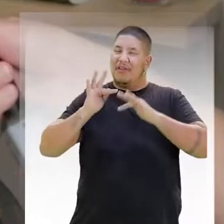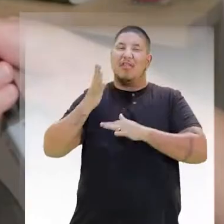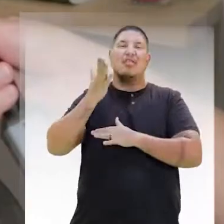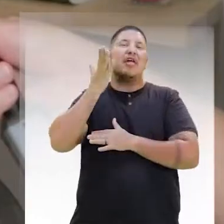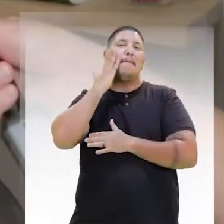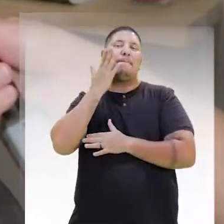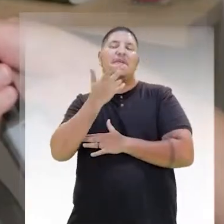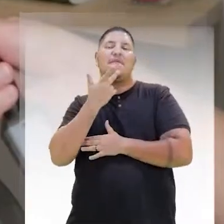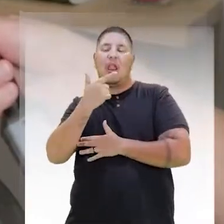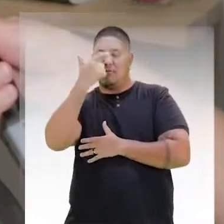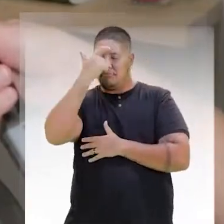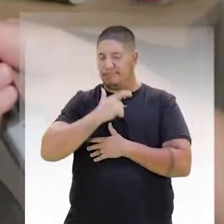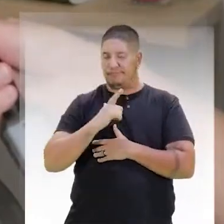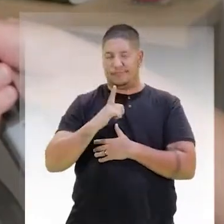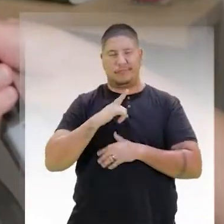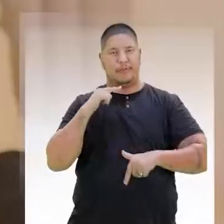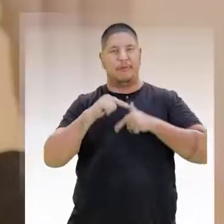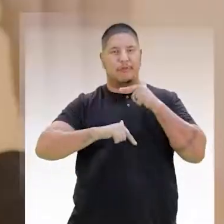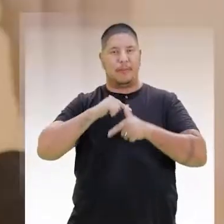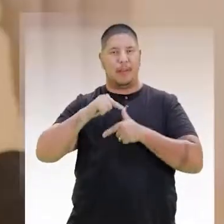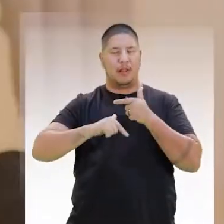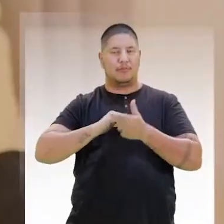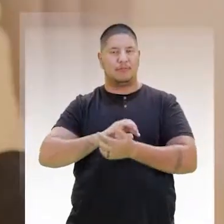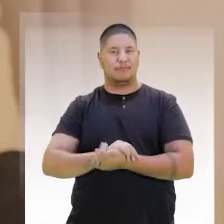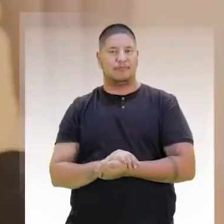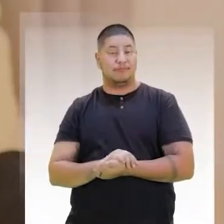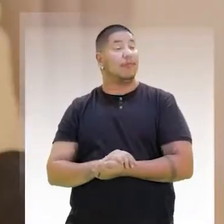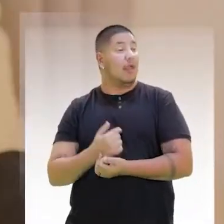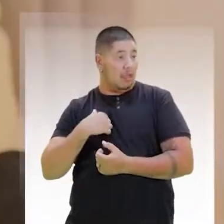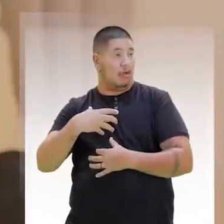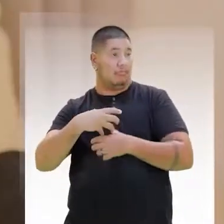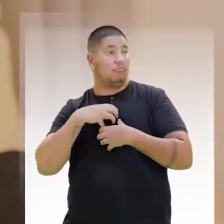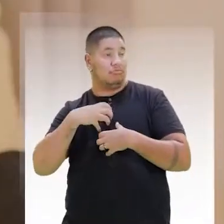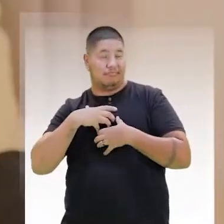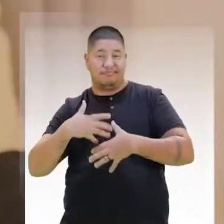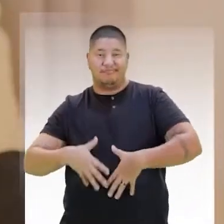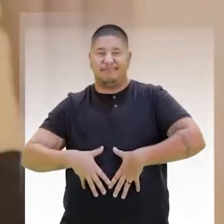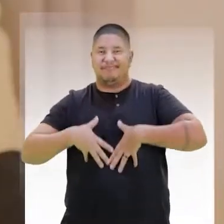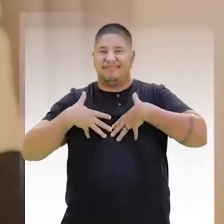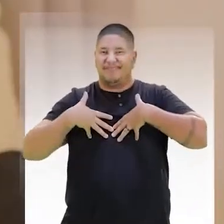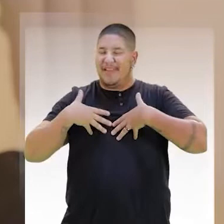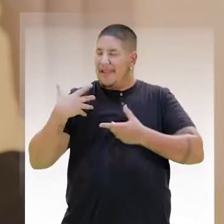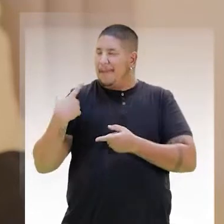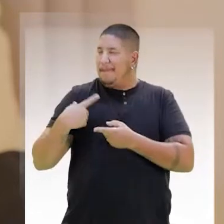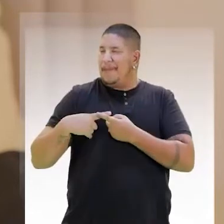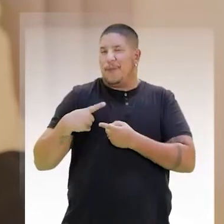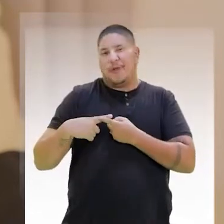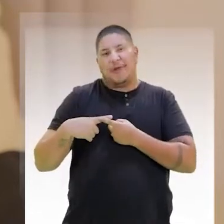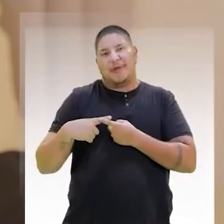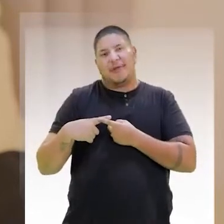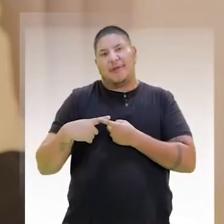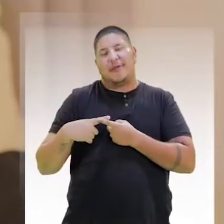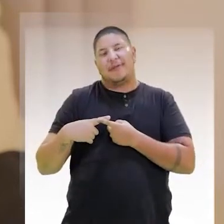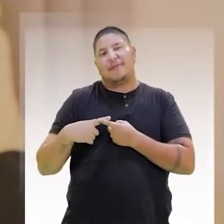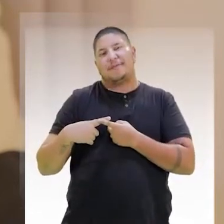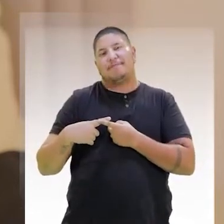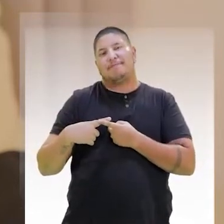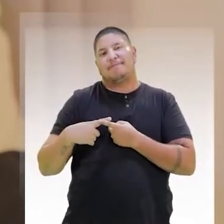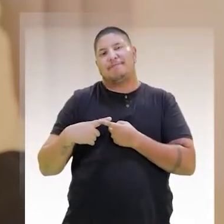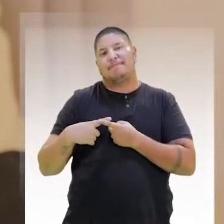um trabalho, eu tenho um emprego. Eu me sinto realizada, porque